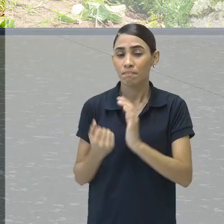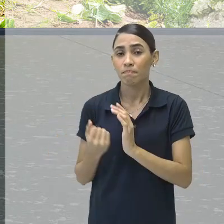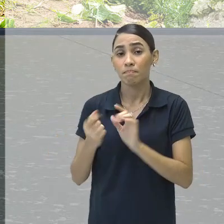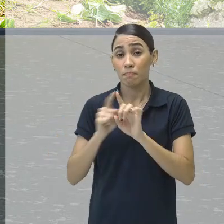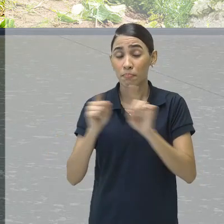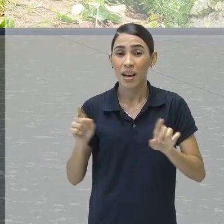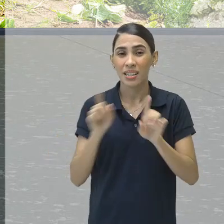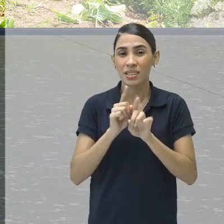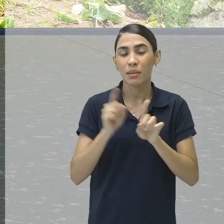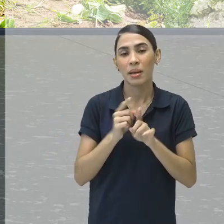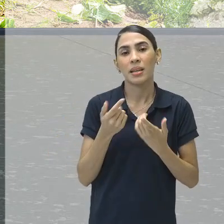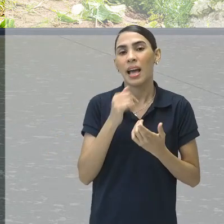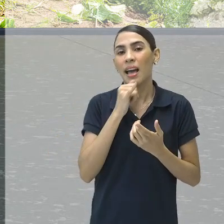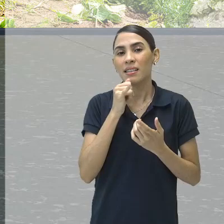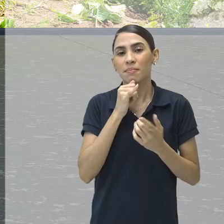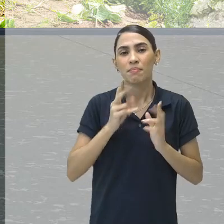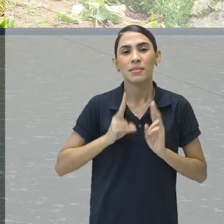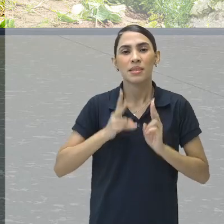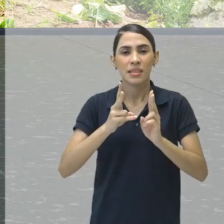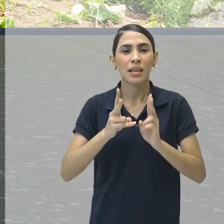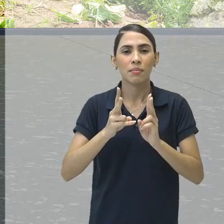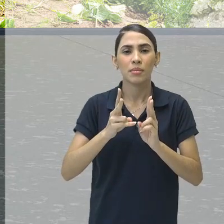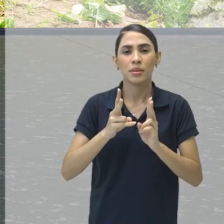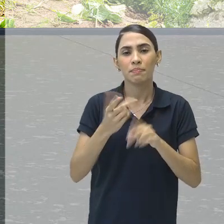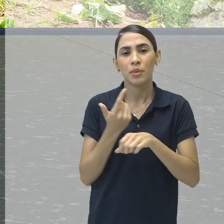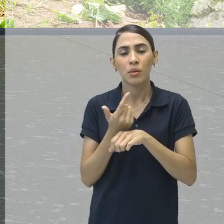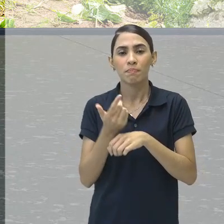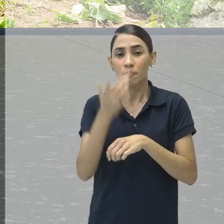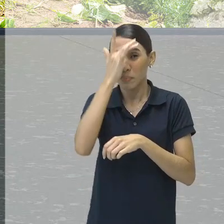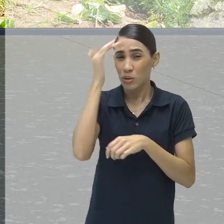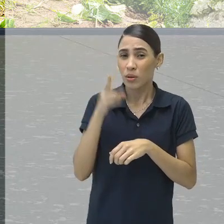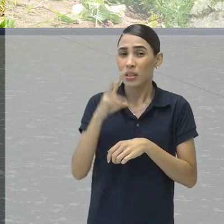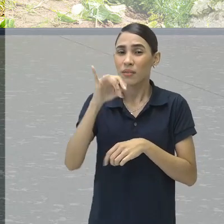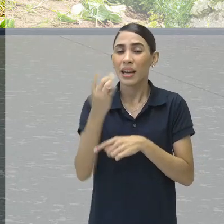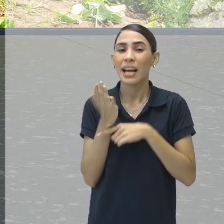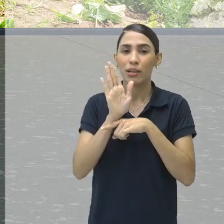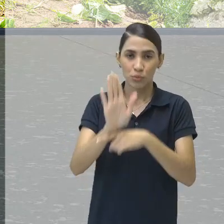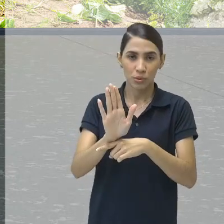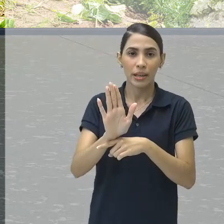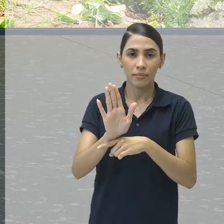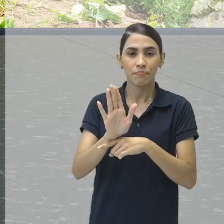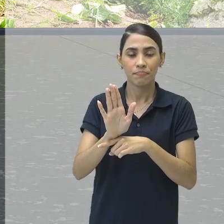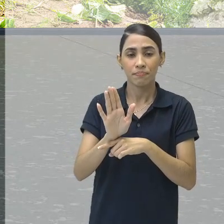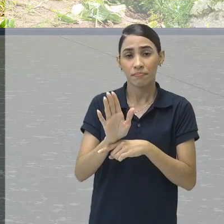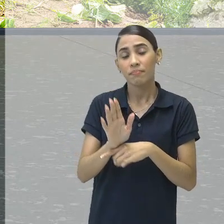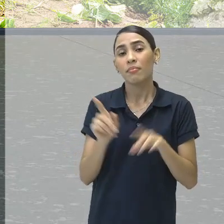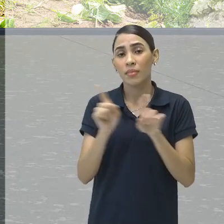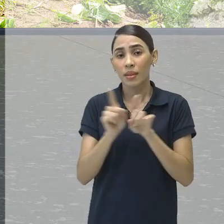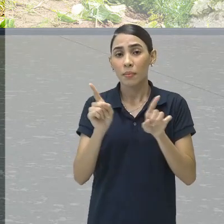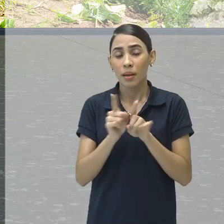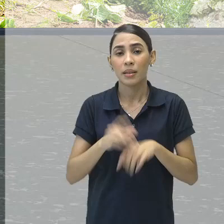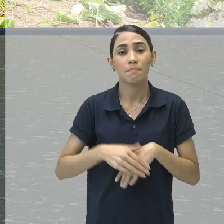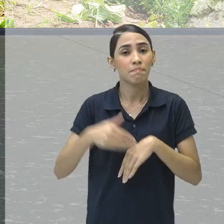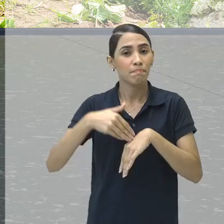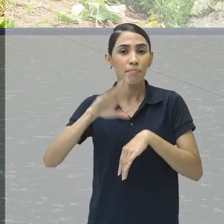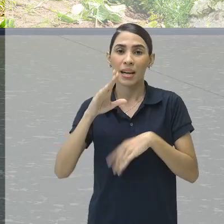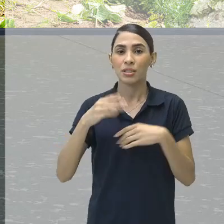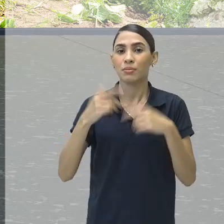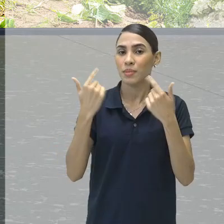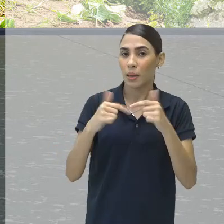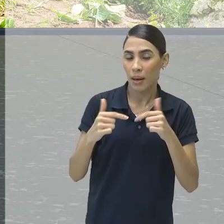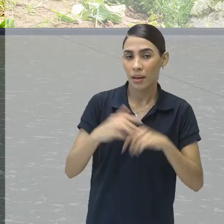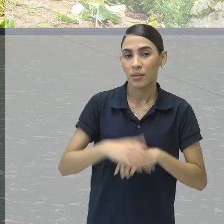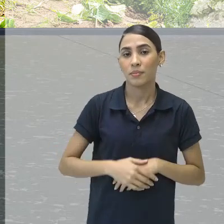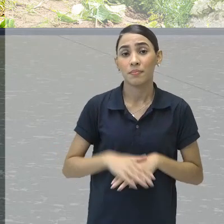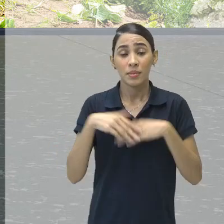ela é colocada em segundo plano na maioria das vezes, né? Como a ajudante do esposo que vai para a roça. E ela produz tanto quanto o marido. E por conta